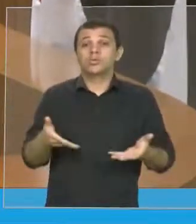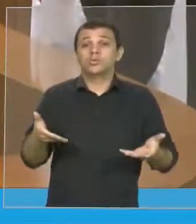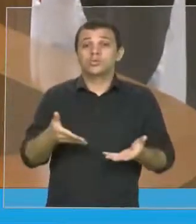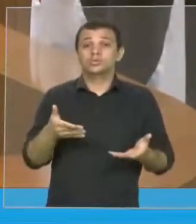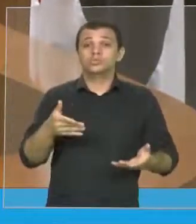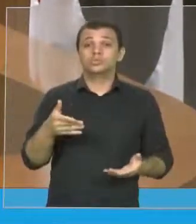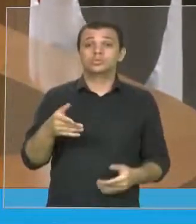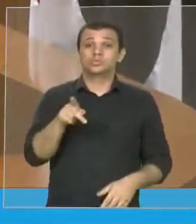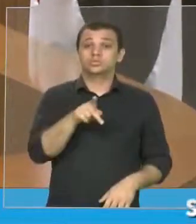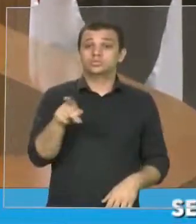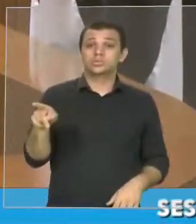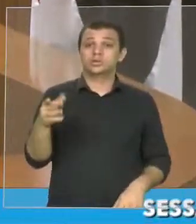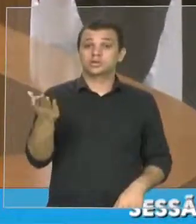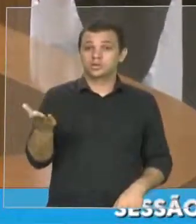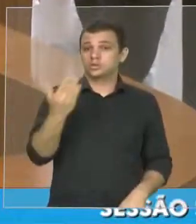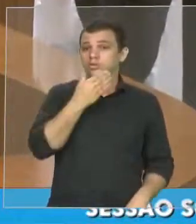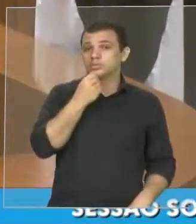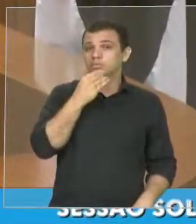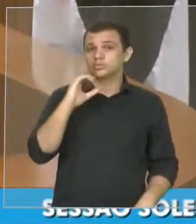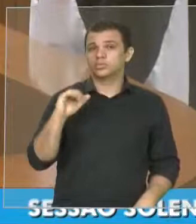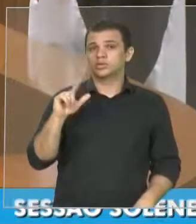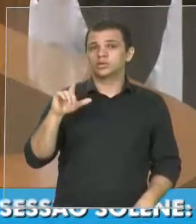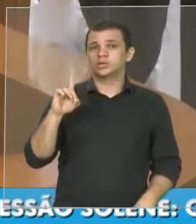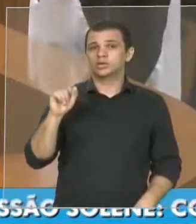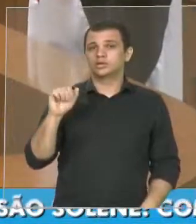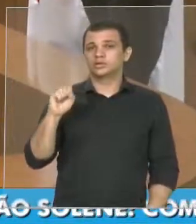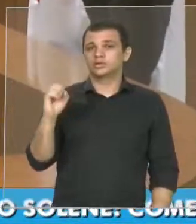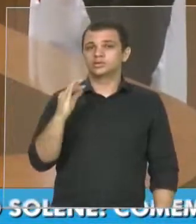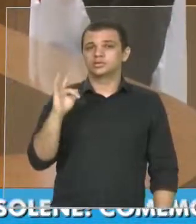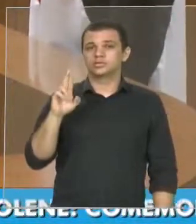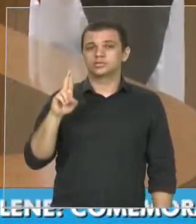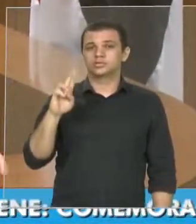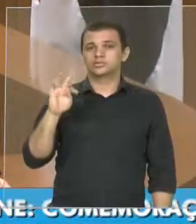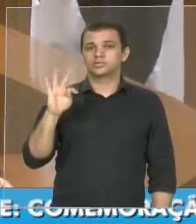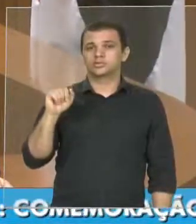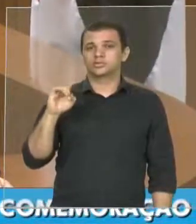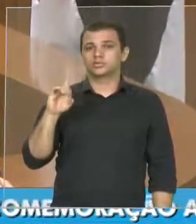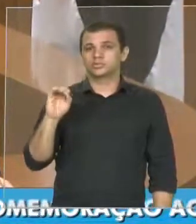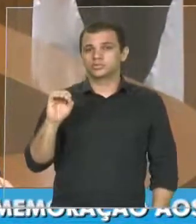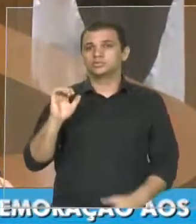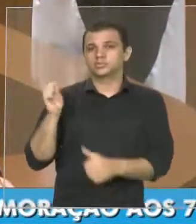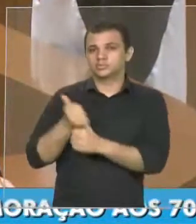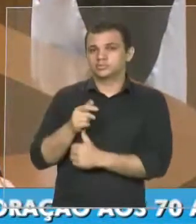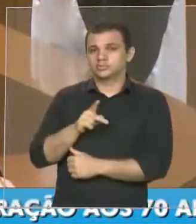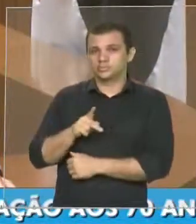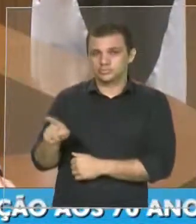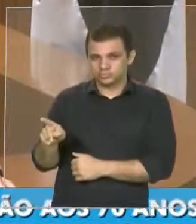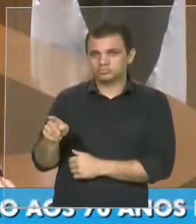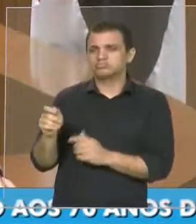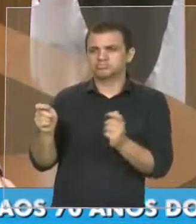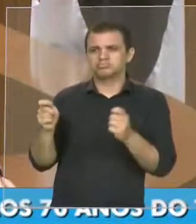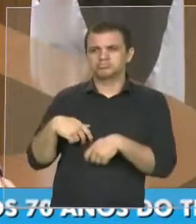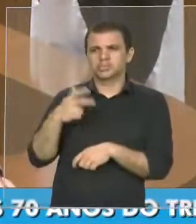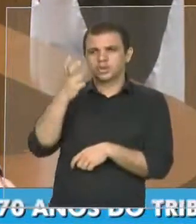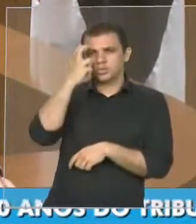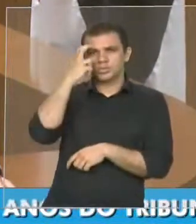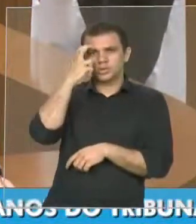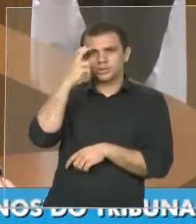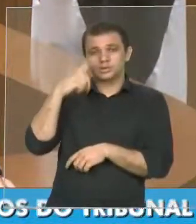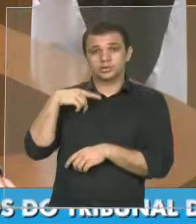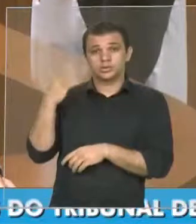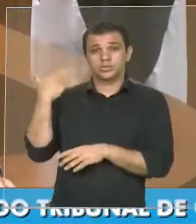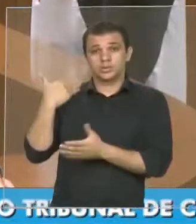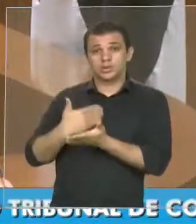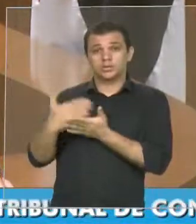competência pelo conselheiro Caldas Furtado, que está desde o início do ano à frente do tribunal. Então, senhoras e senhores,